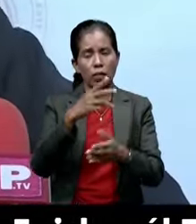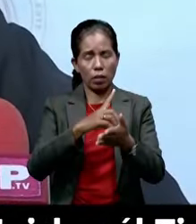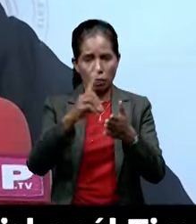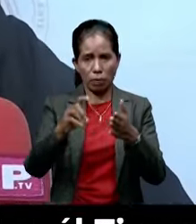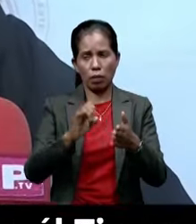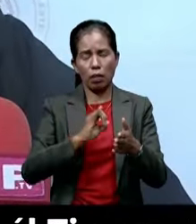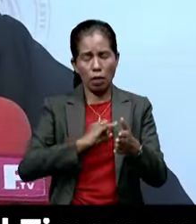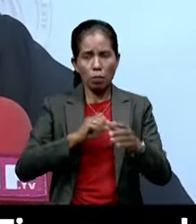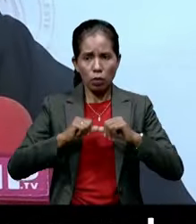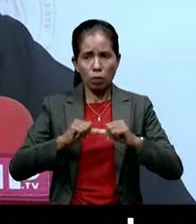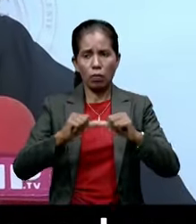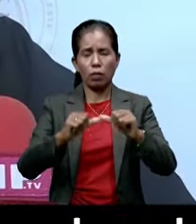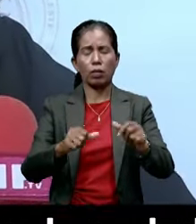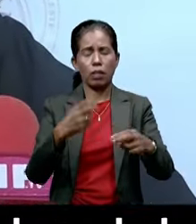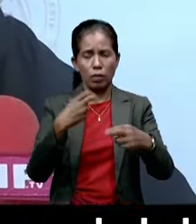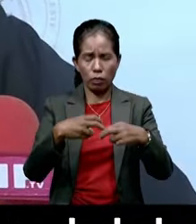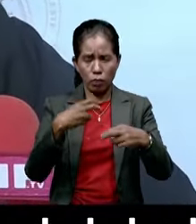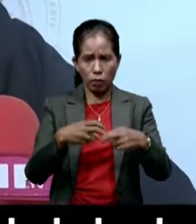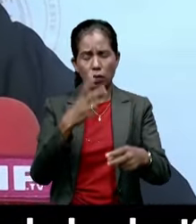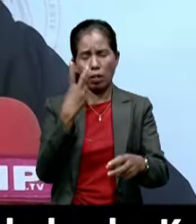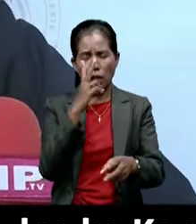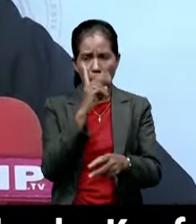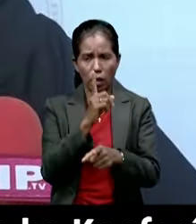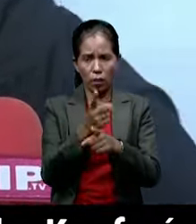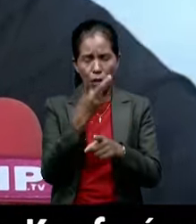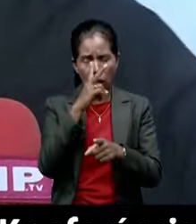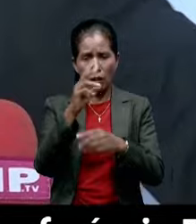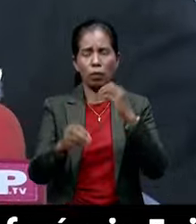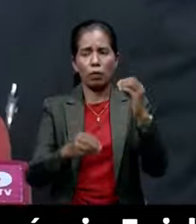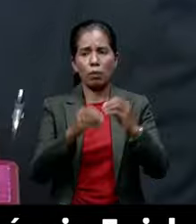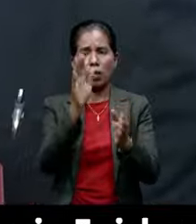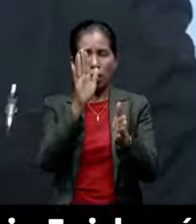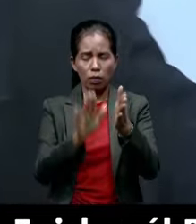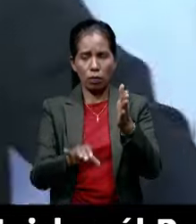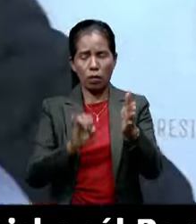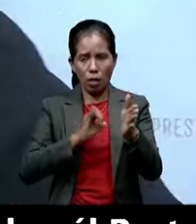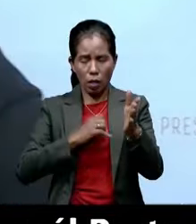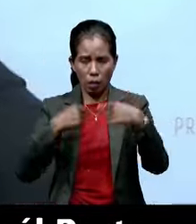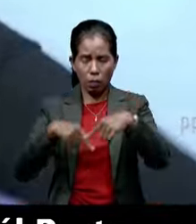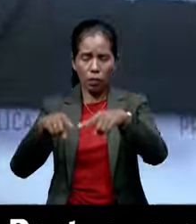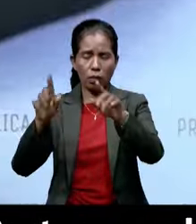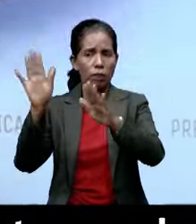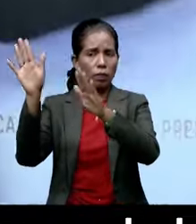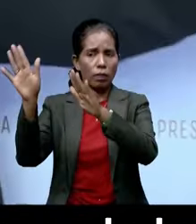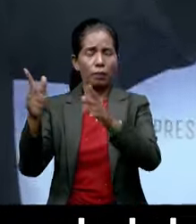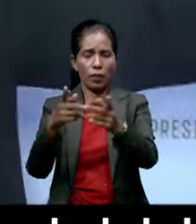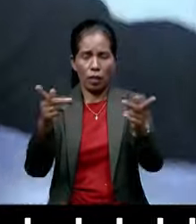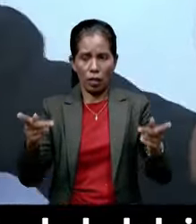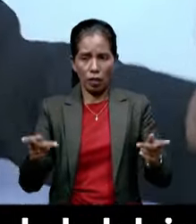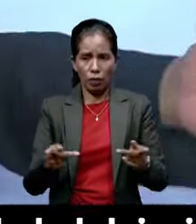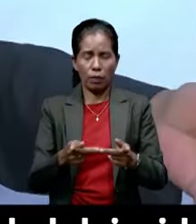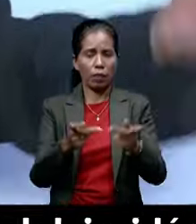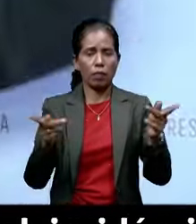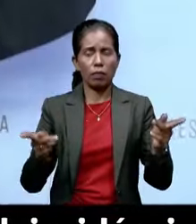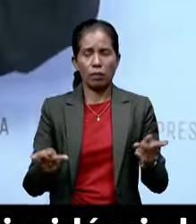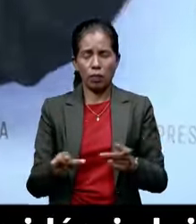lá, susa te teve já tu controla. Tamba bihira hatu, habato interior no bane, e fatin e luron luron sur